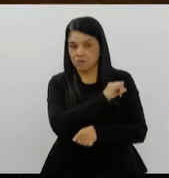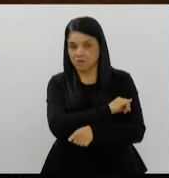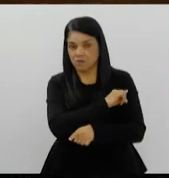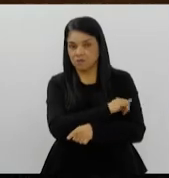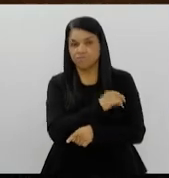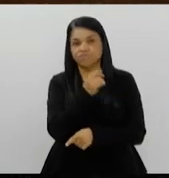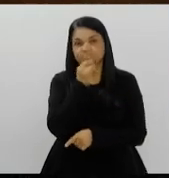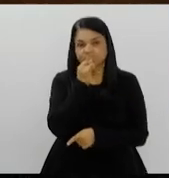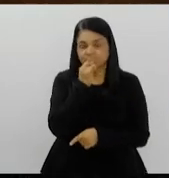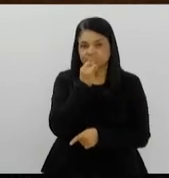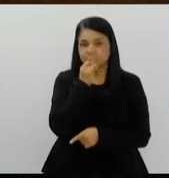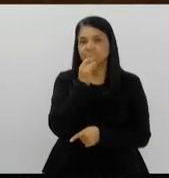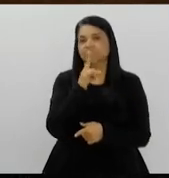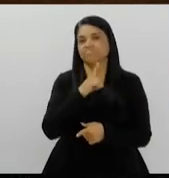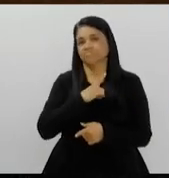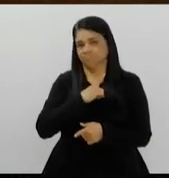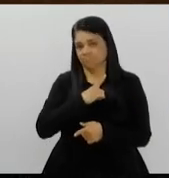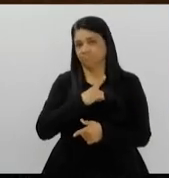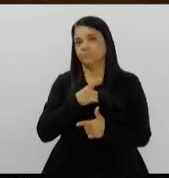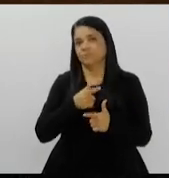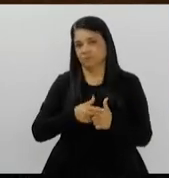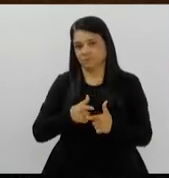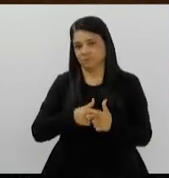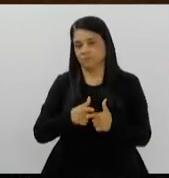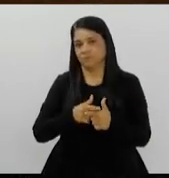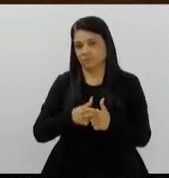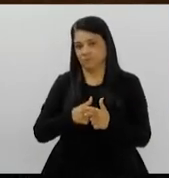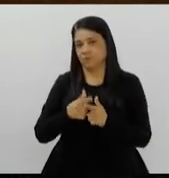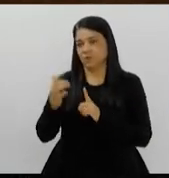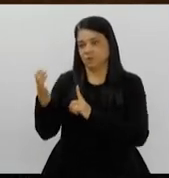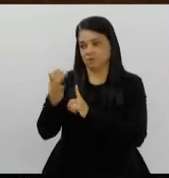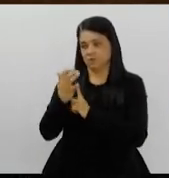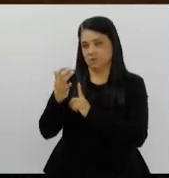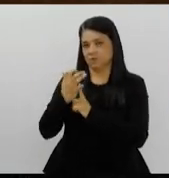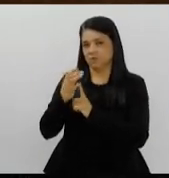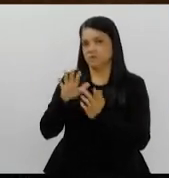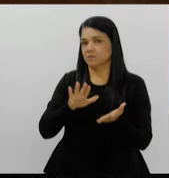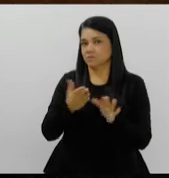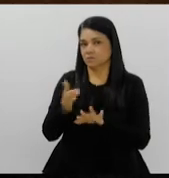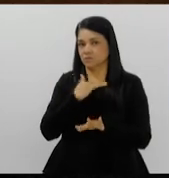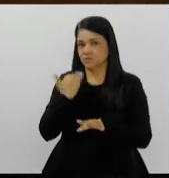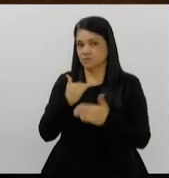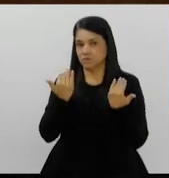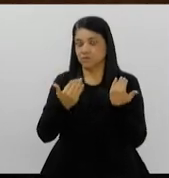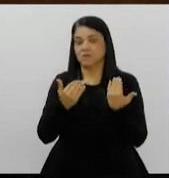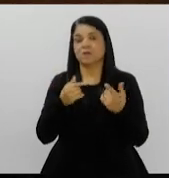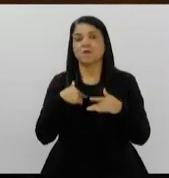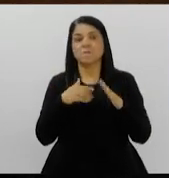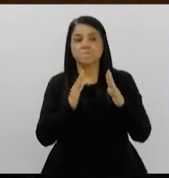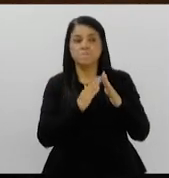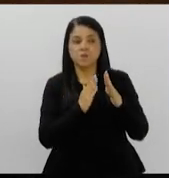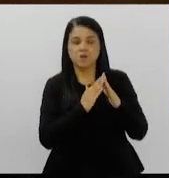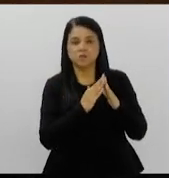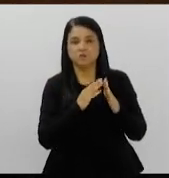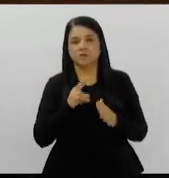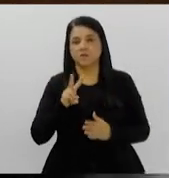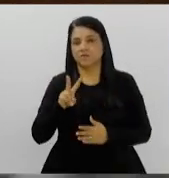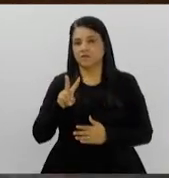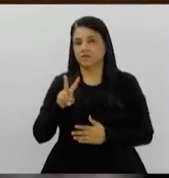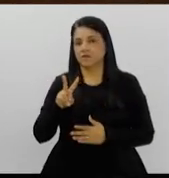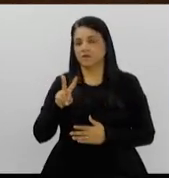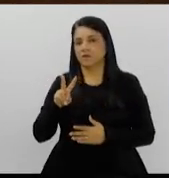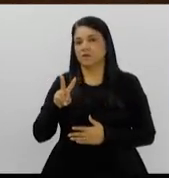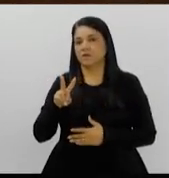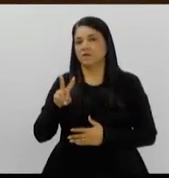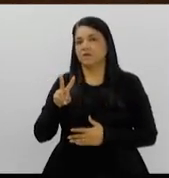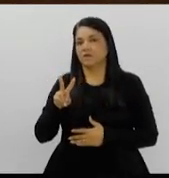infelizmente, passando. Nós temos os moradores da Vila Cosmos, na Penha, nós temos